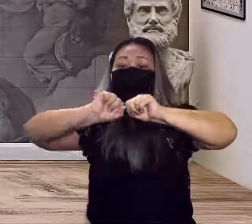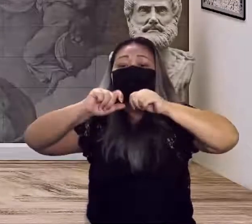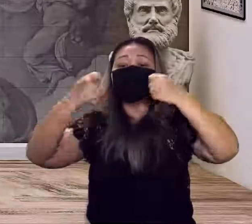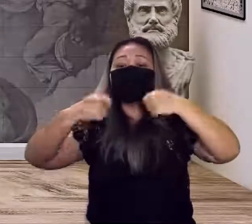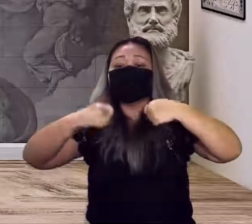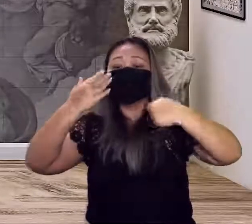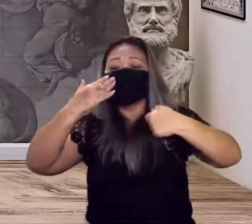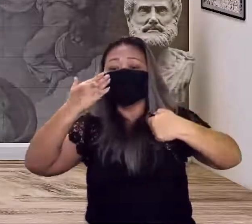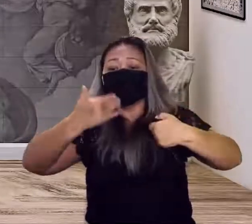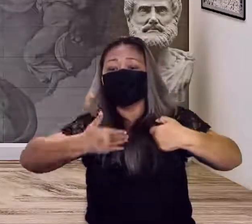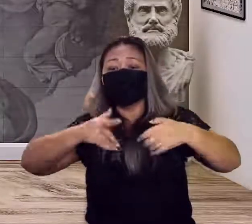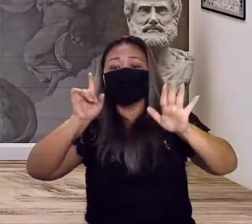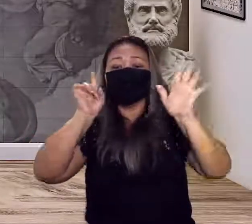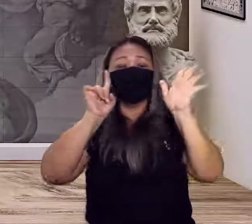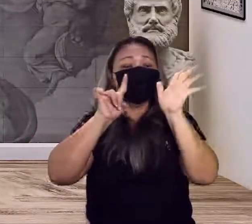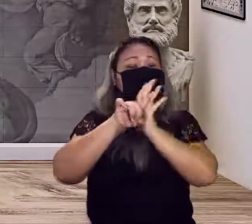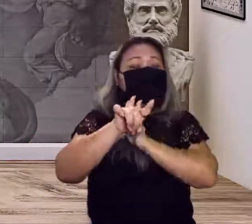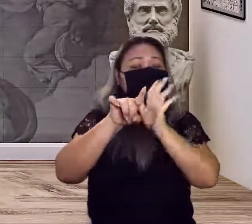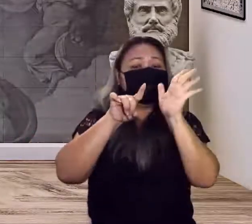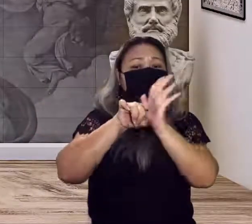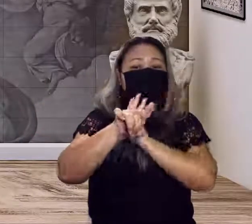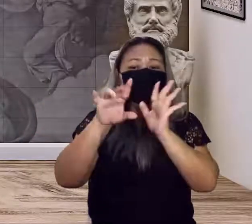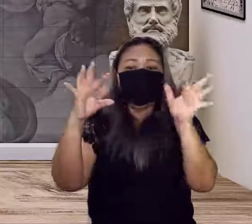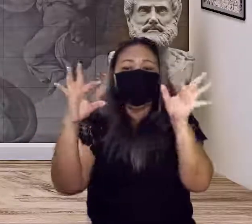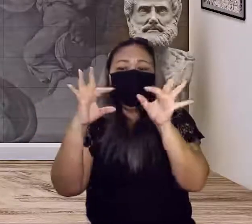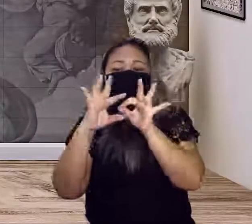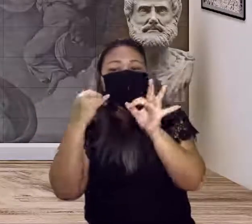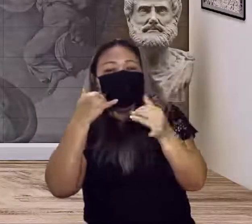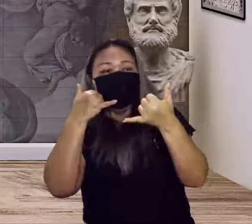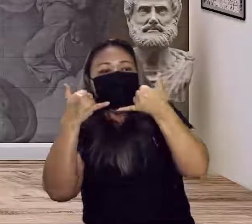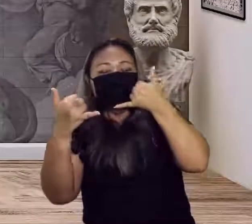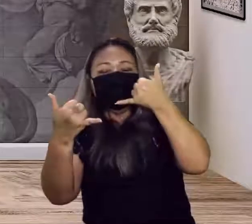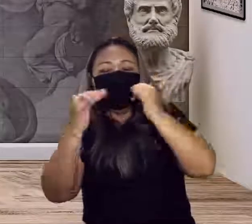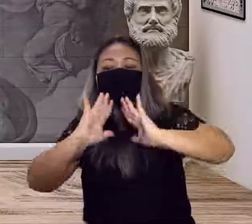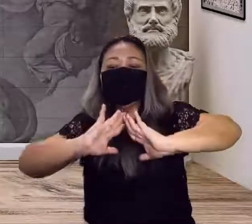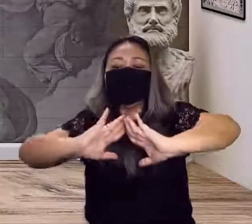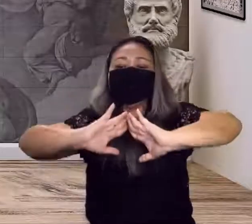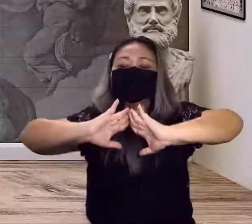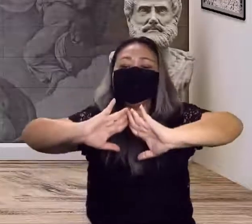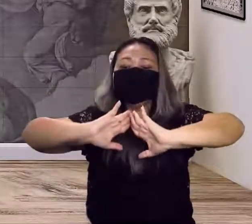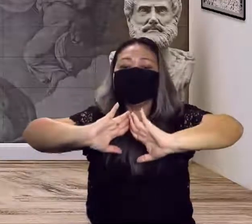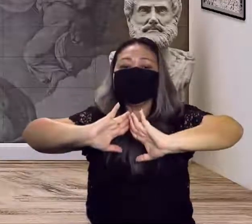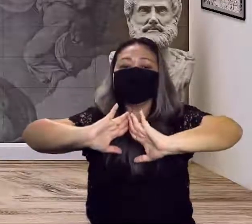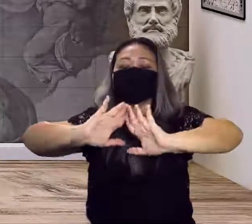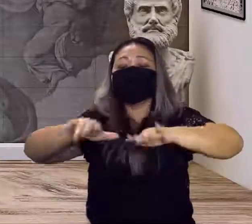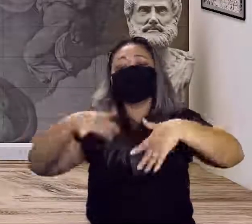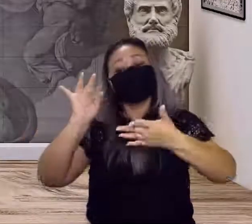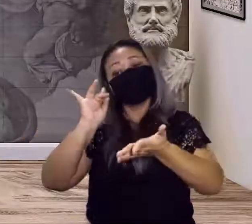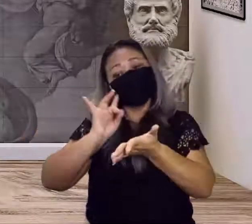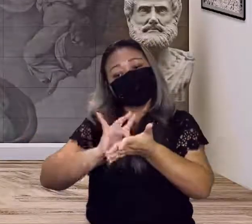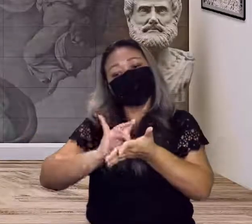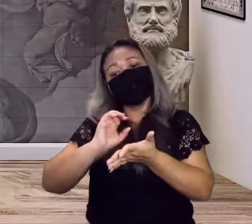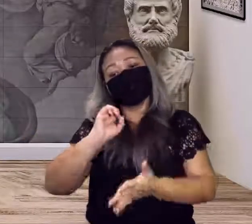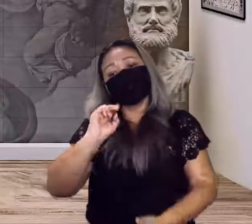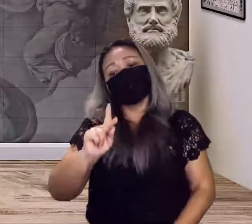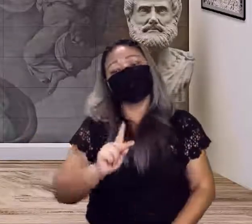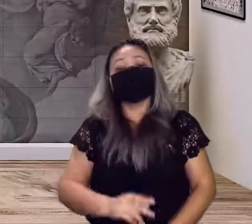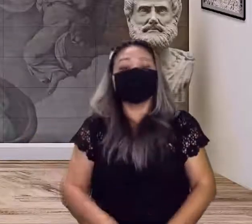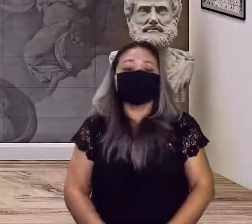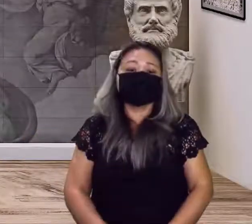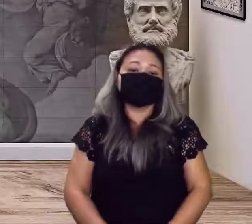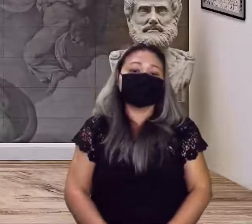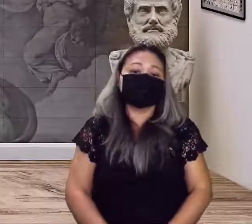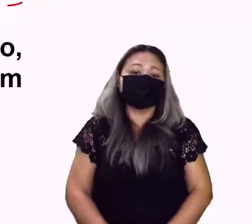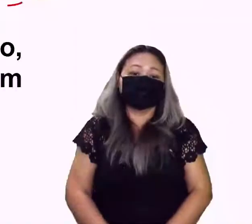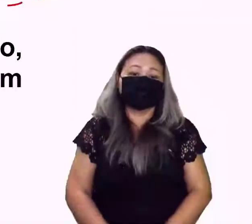comprovar, perguntar e ligar, entrar em contato com a pessoa que está solicitando aquilo para saber se é verdadeiro, ok? Então vamos